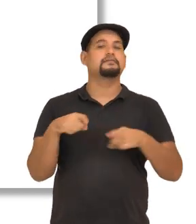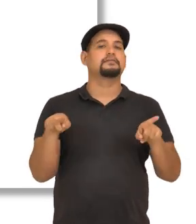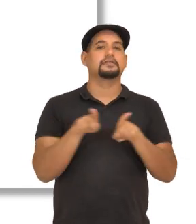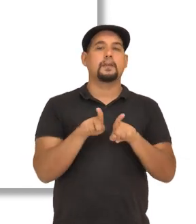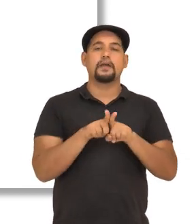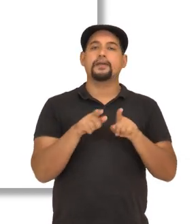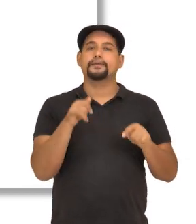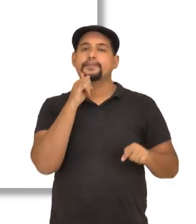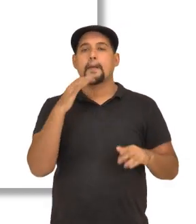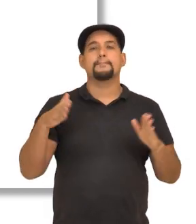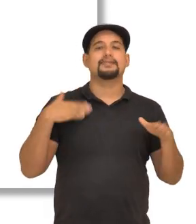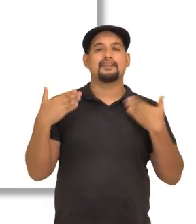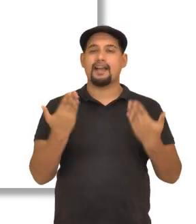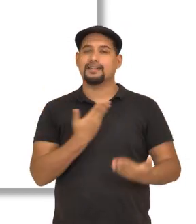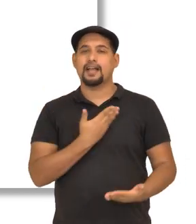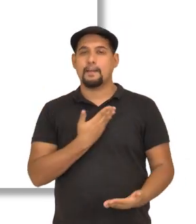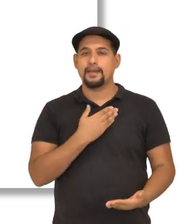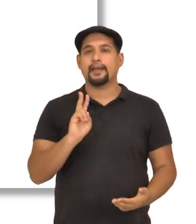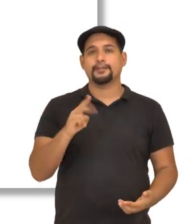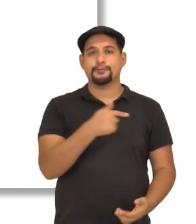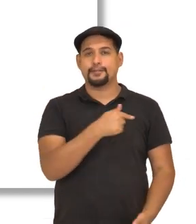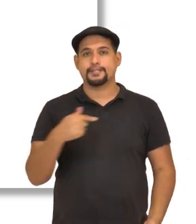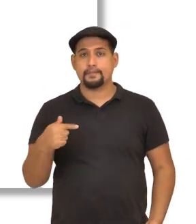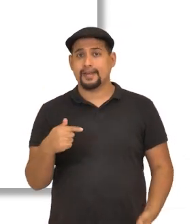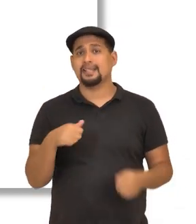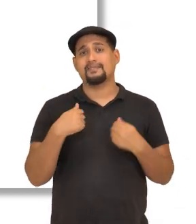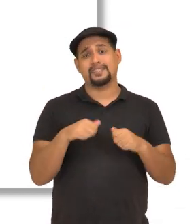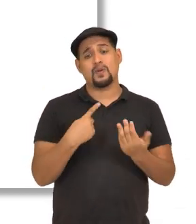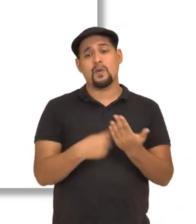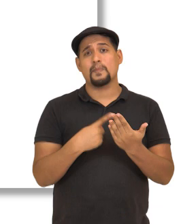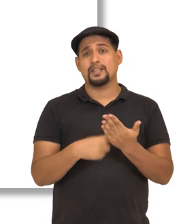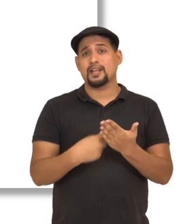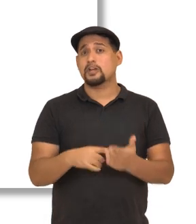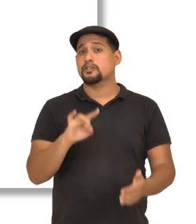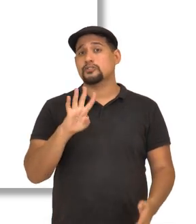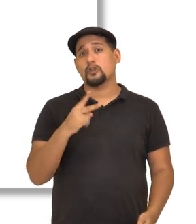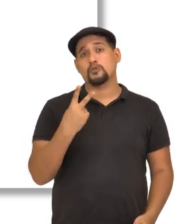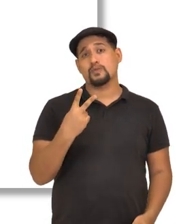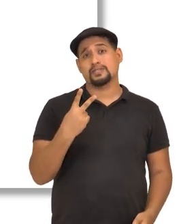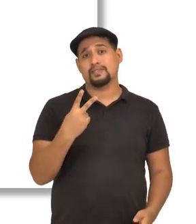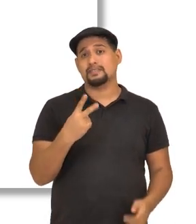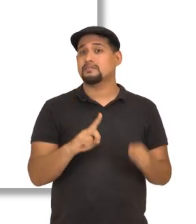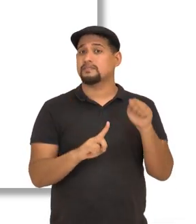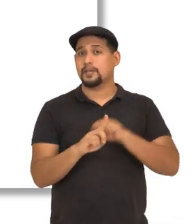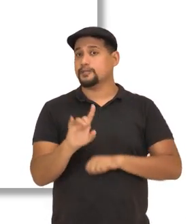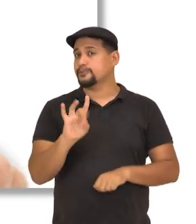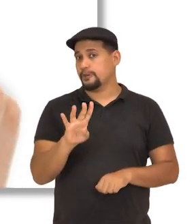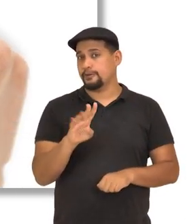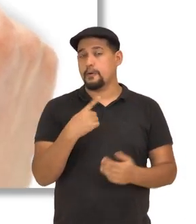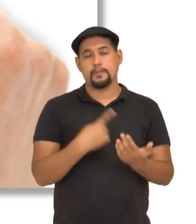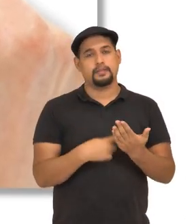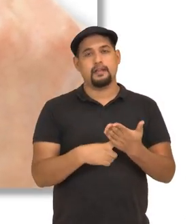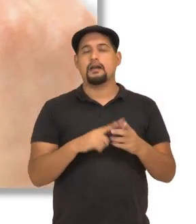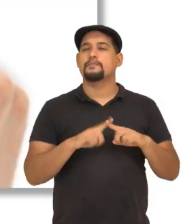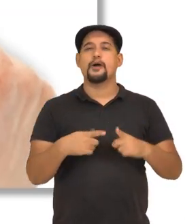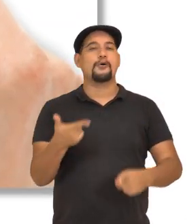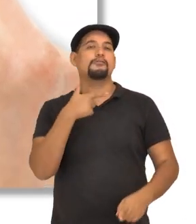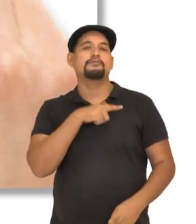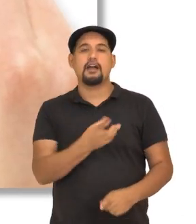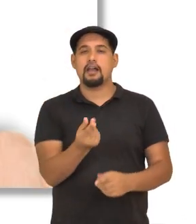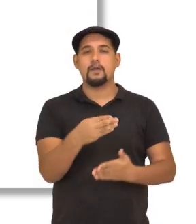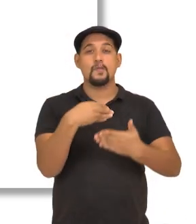ao invés de sair com as amigas toda semana, terá que combinar de ir apenas duas vezes ao mês. E assim,